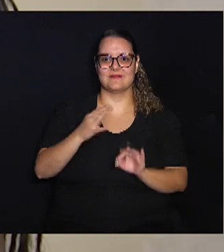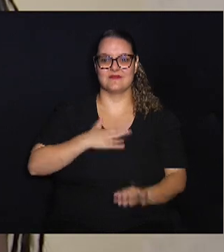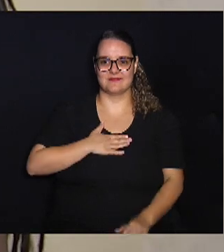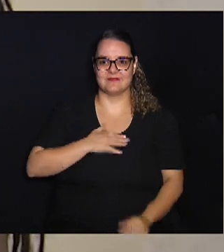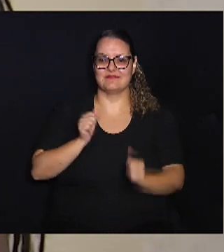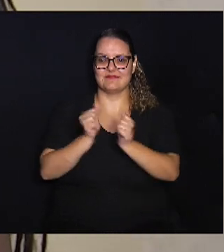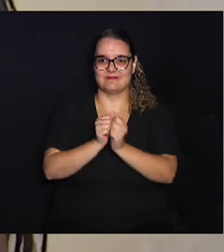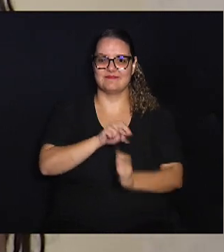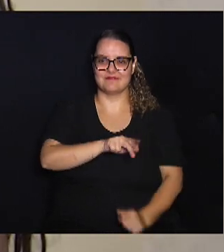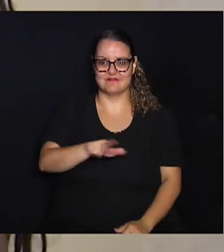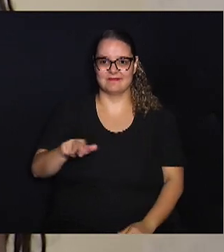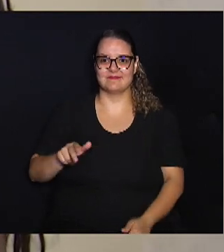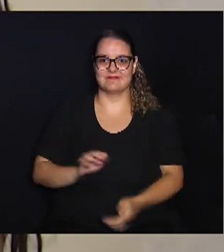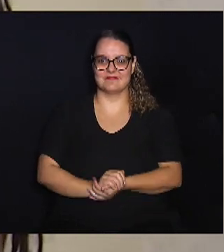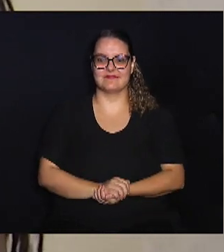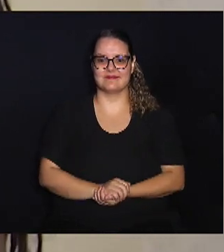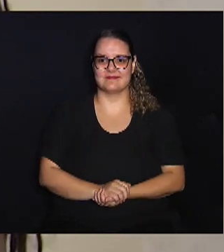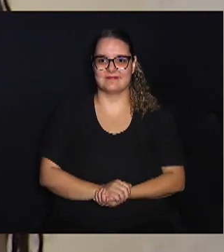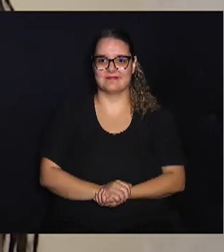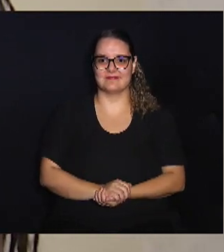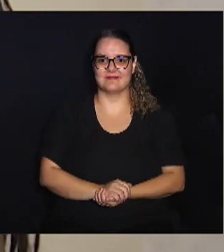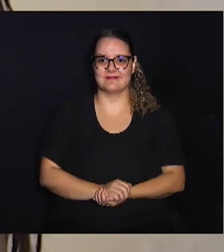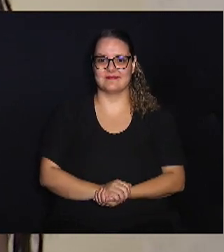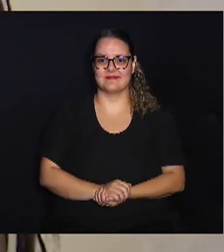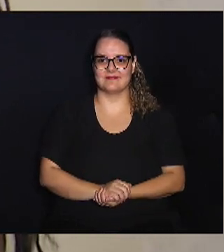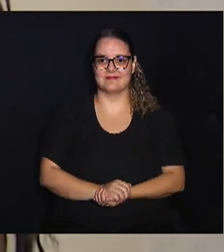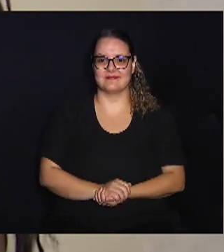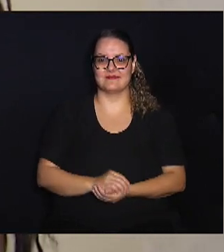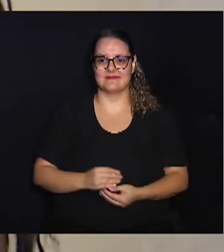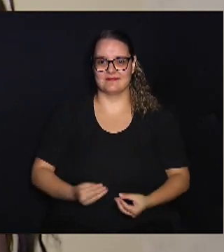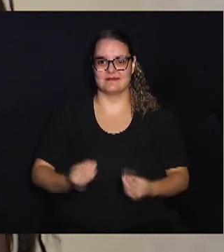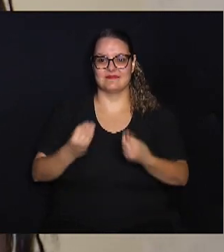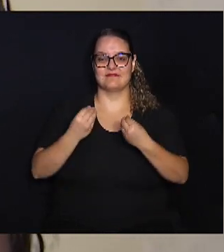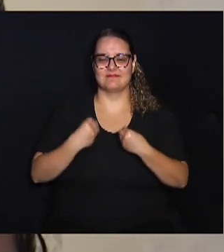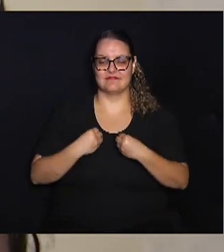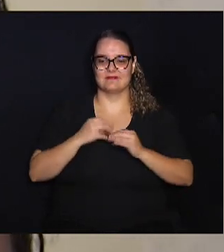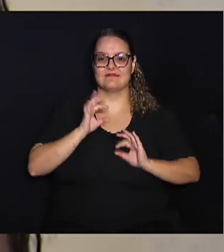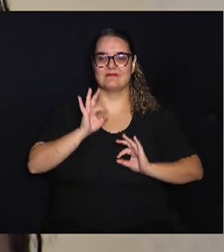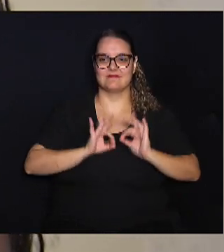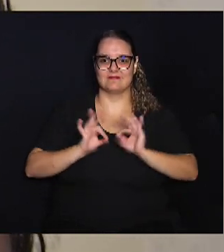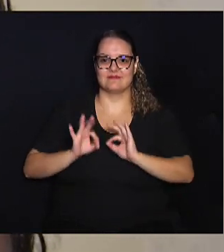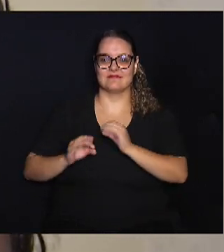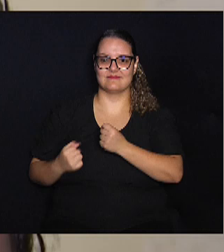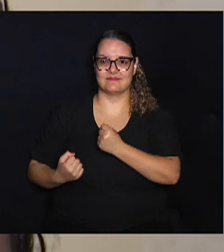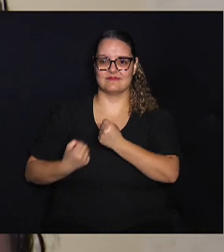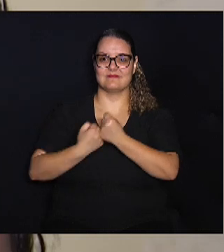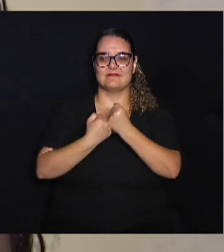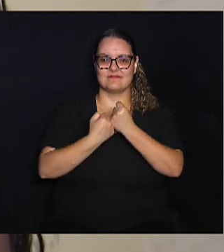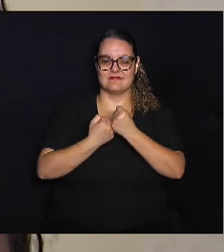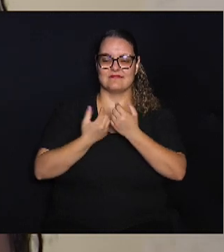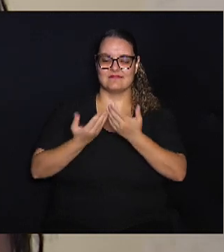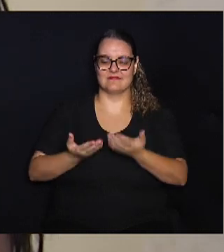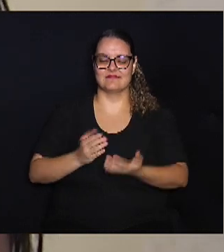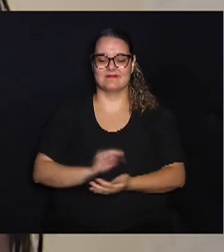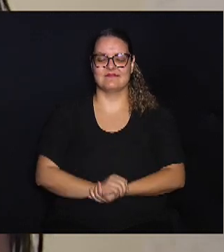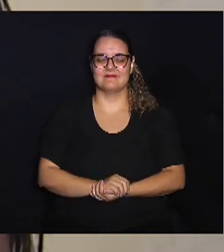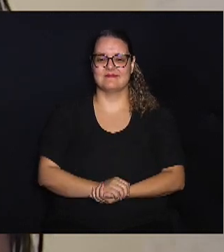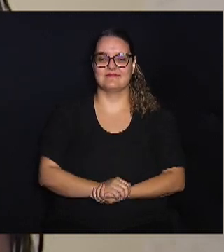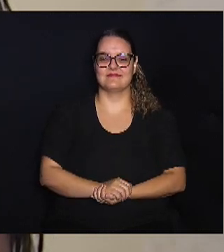irmãos. A trilha está me proporcionando um apoio para isso.